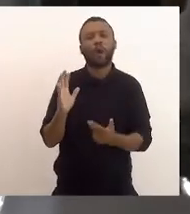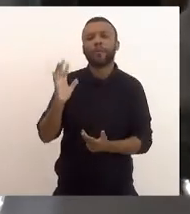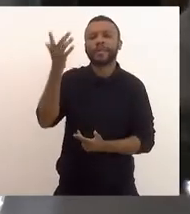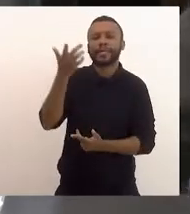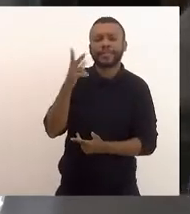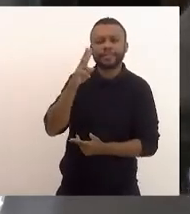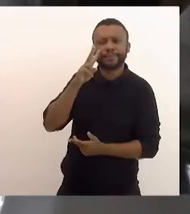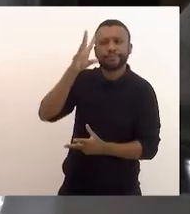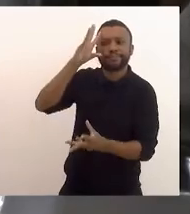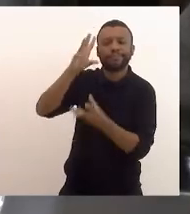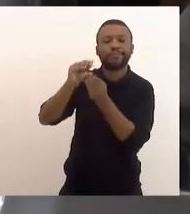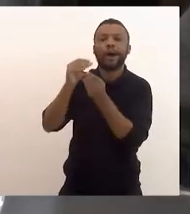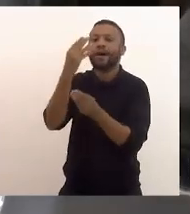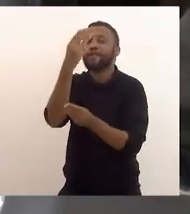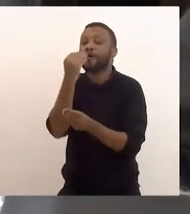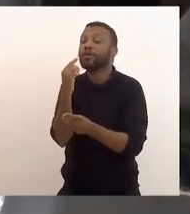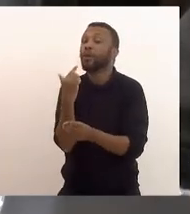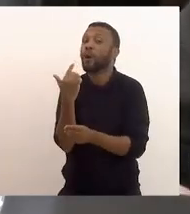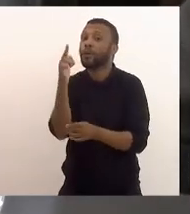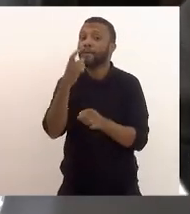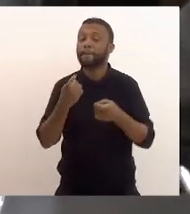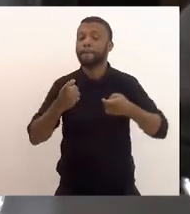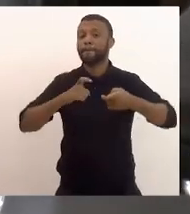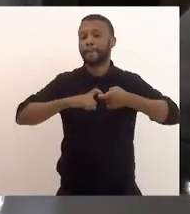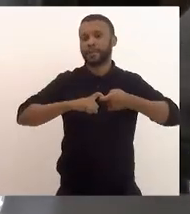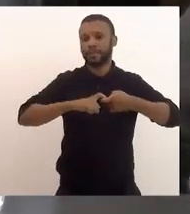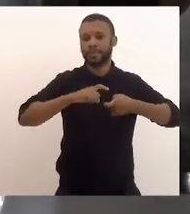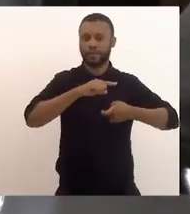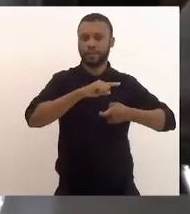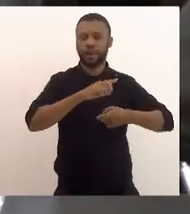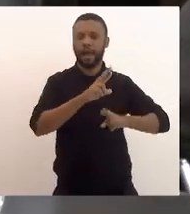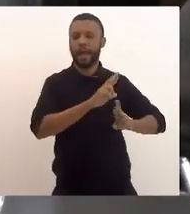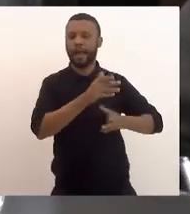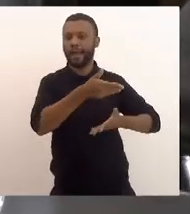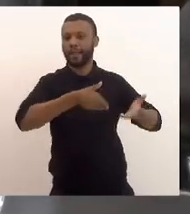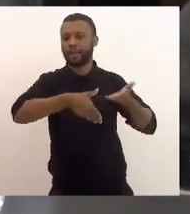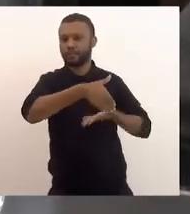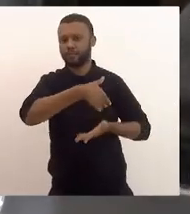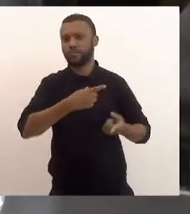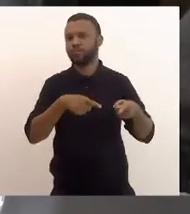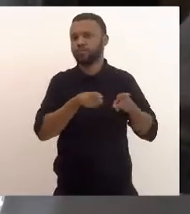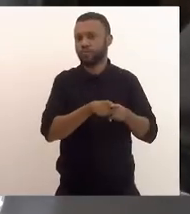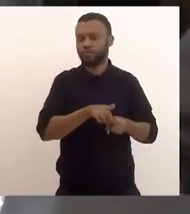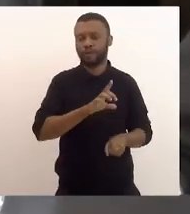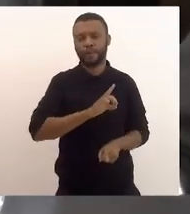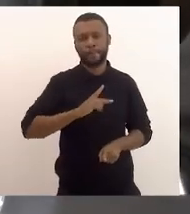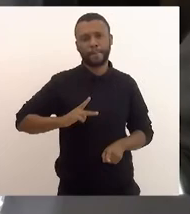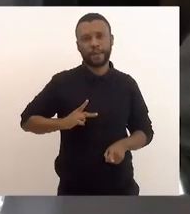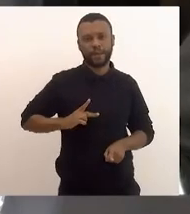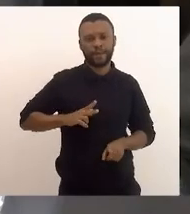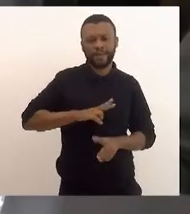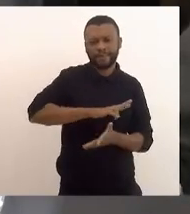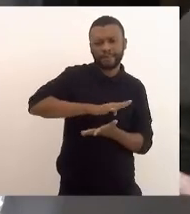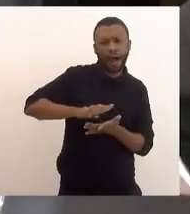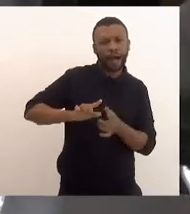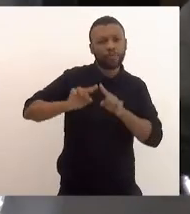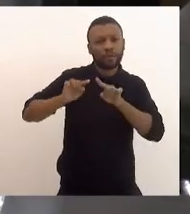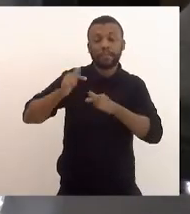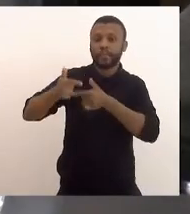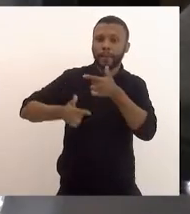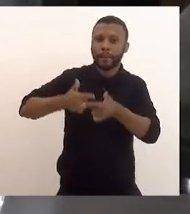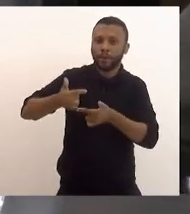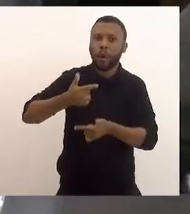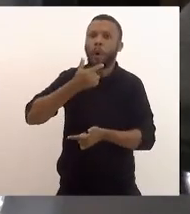que é também uma outra parceria uma outra relação que construímos com a defensoria diversos trabalhadores homens